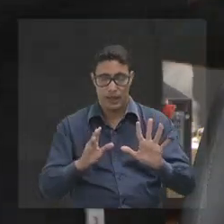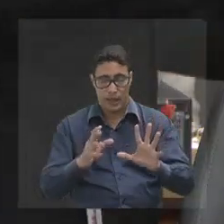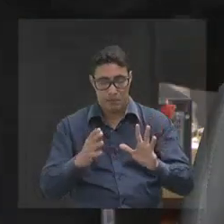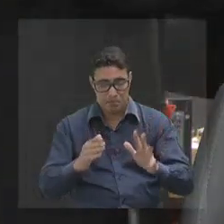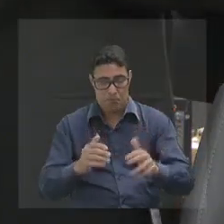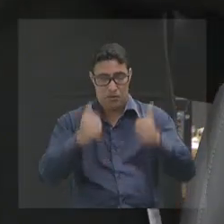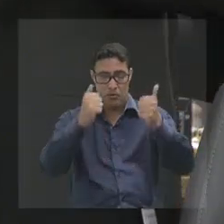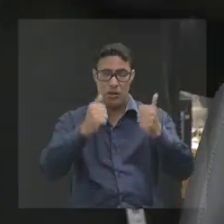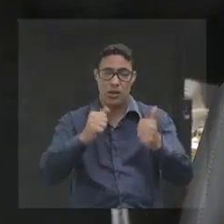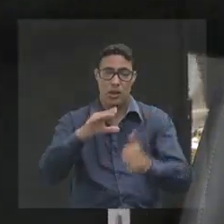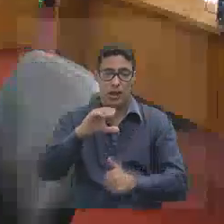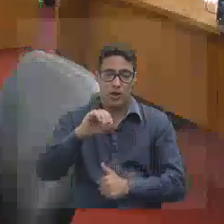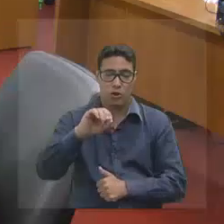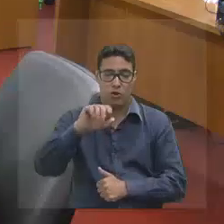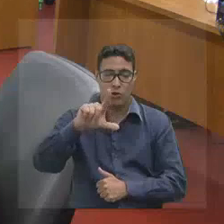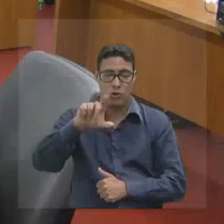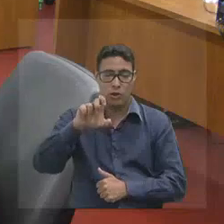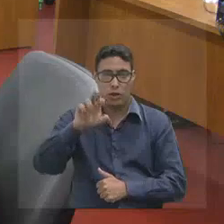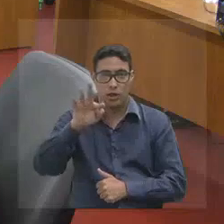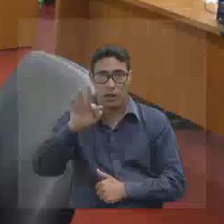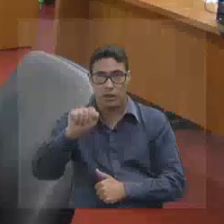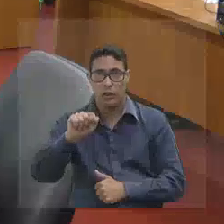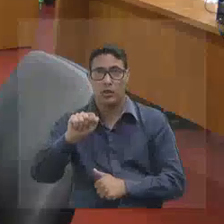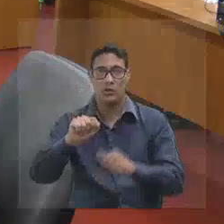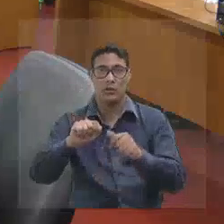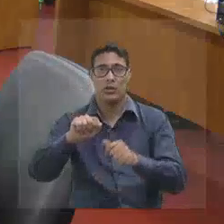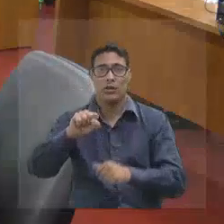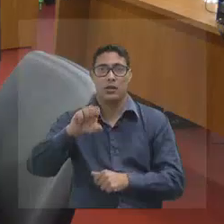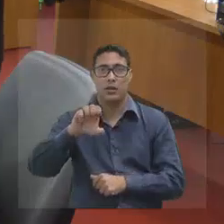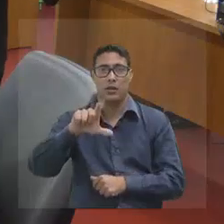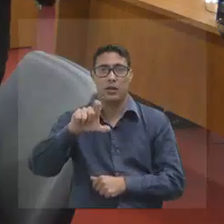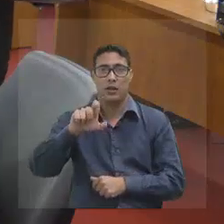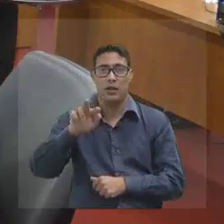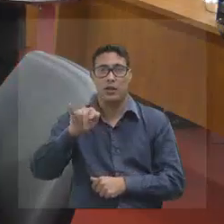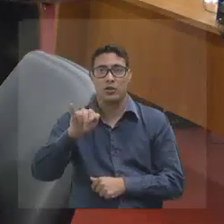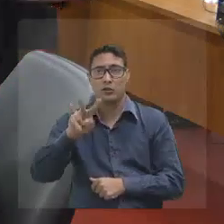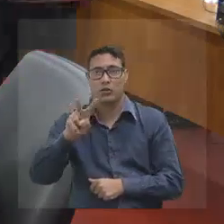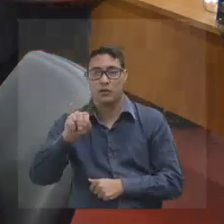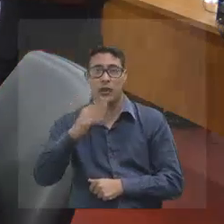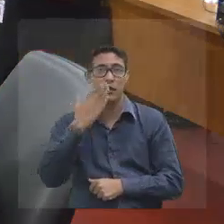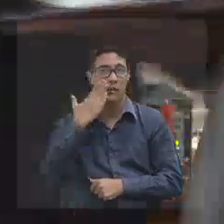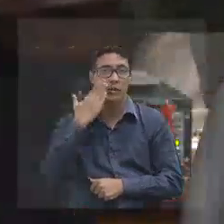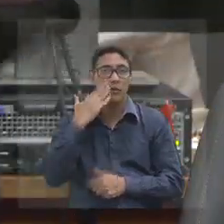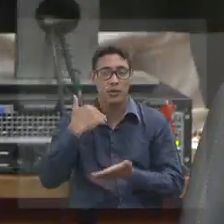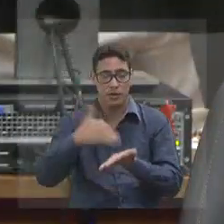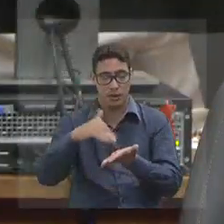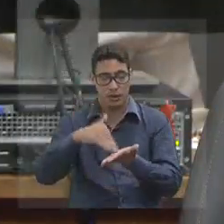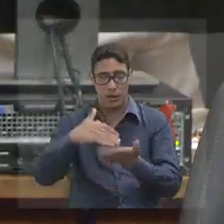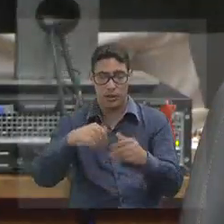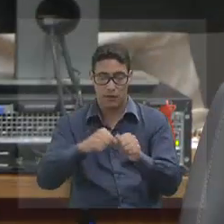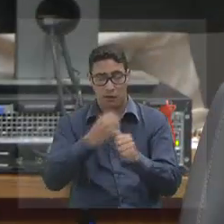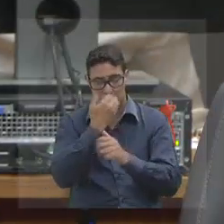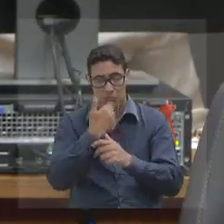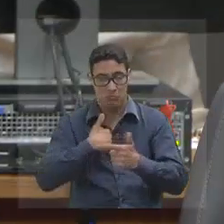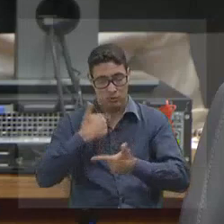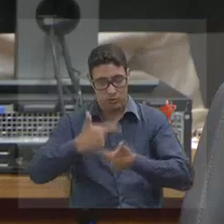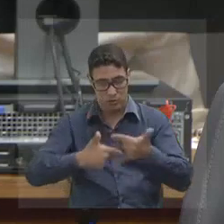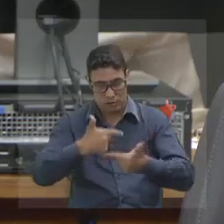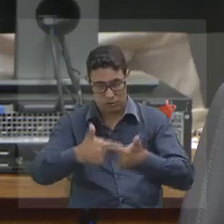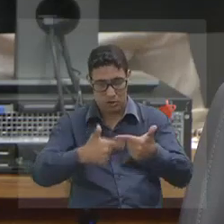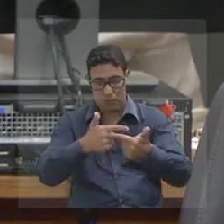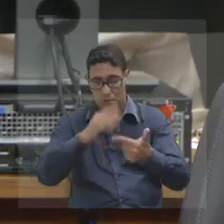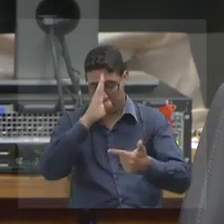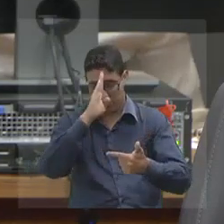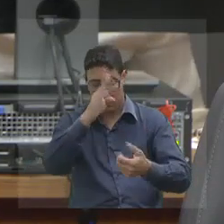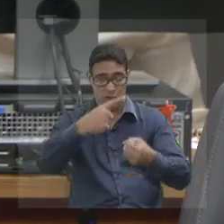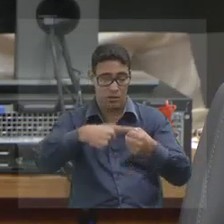que nós sabemos que a secretaria tem feito um excelente trabalho aqui eu passo destacar a cidade de